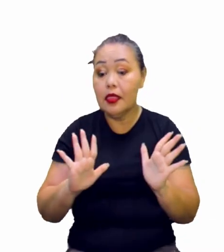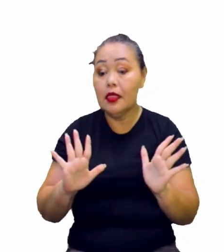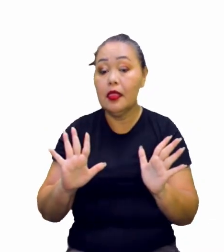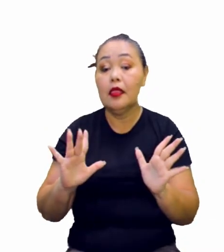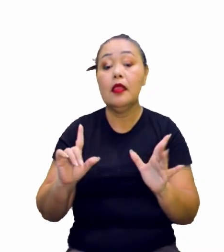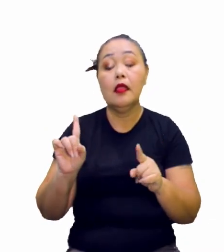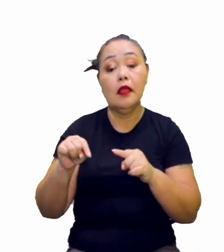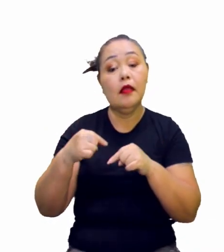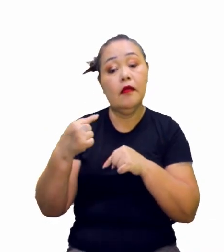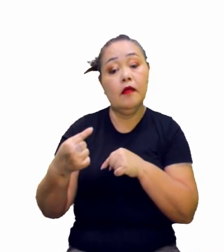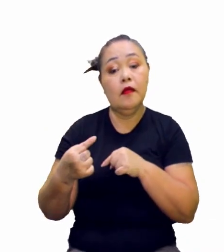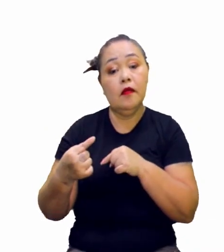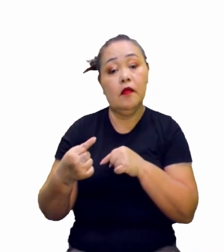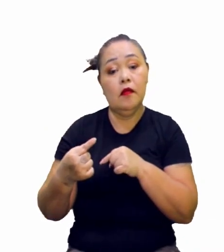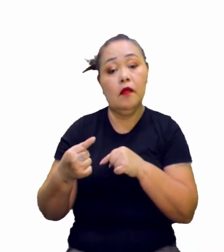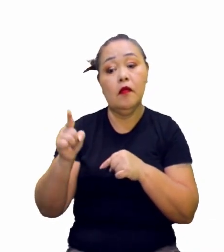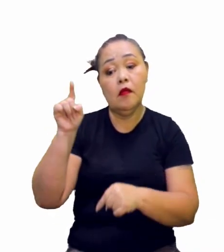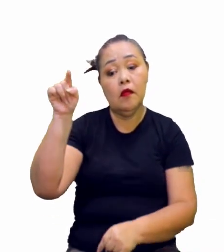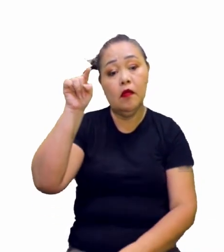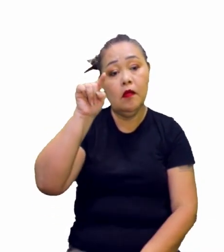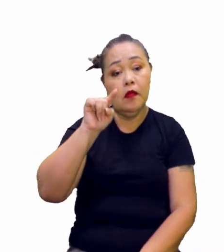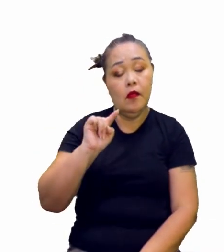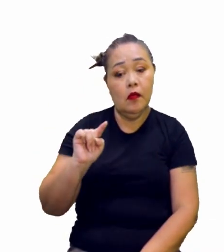É isso, são pontos